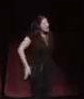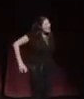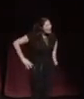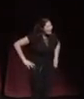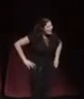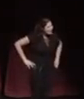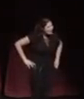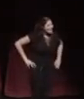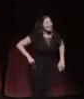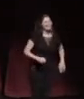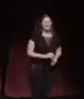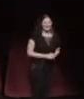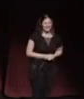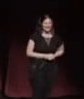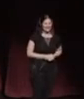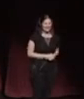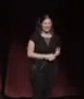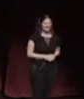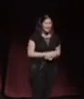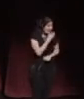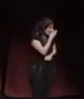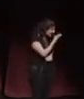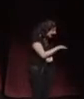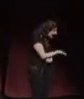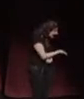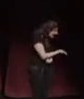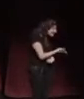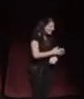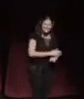jeito não, hein? Você vai cantar ou não?